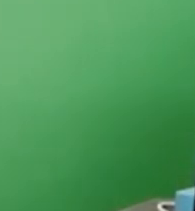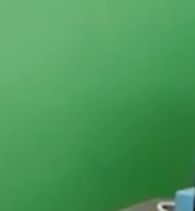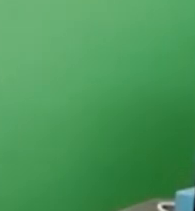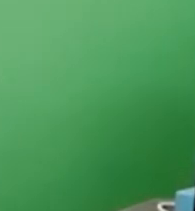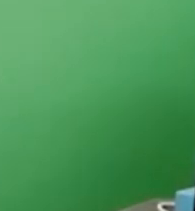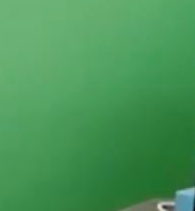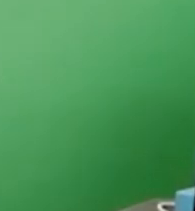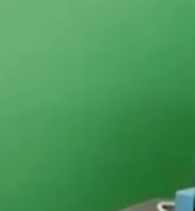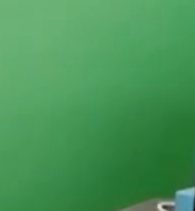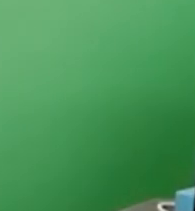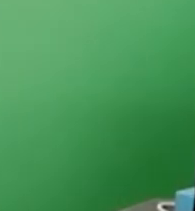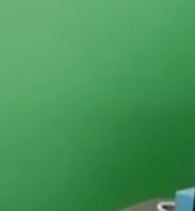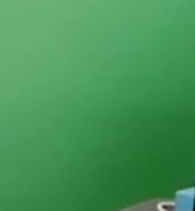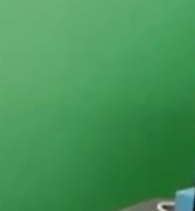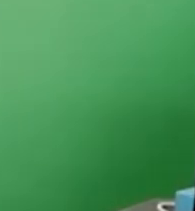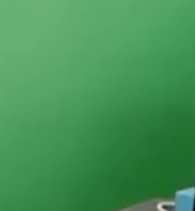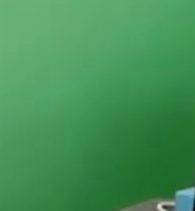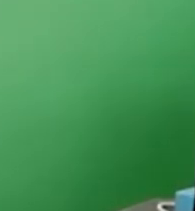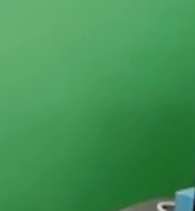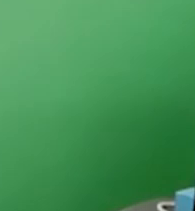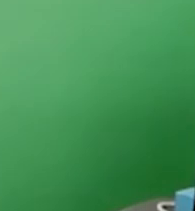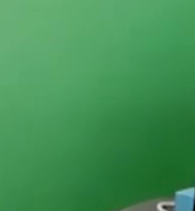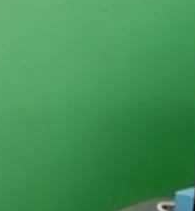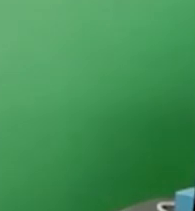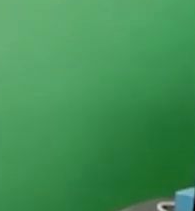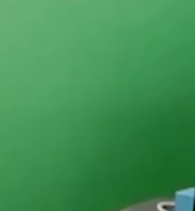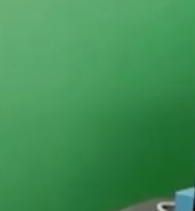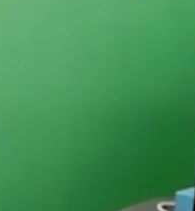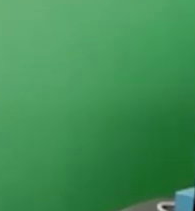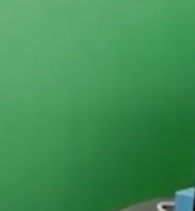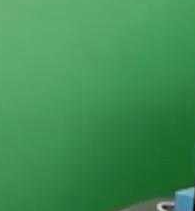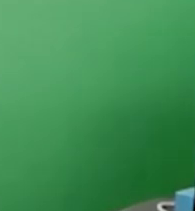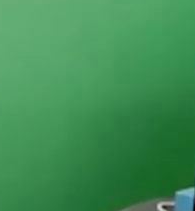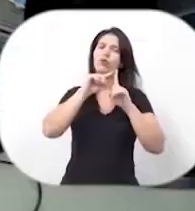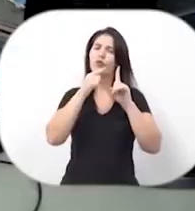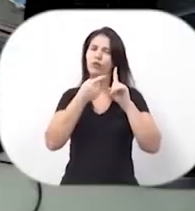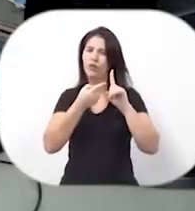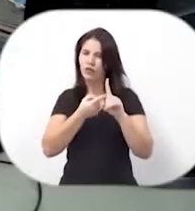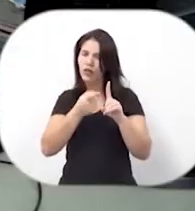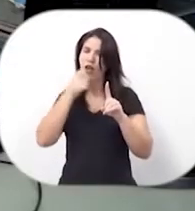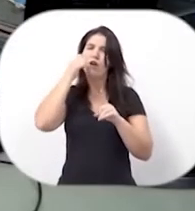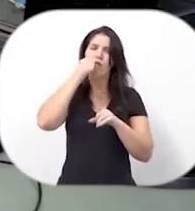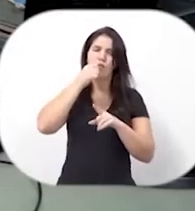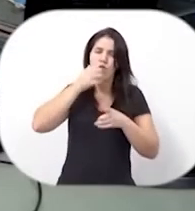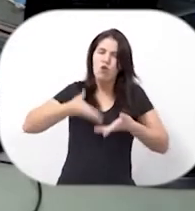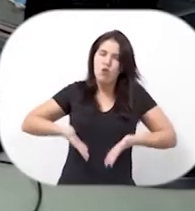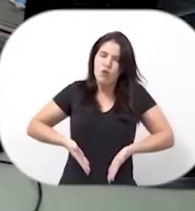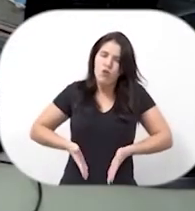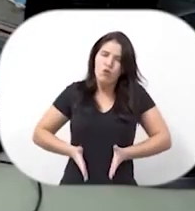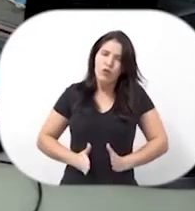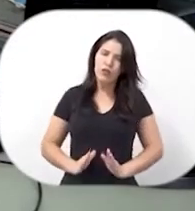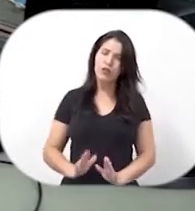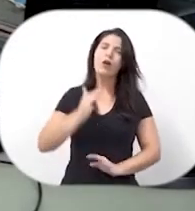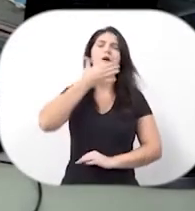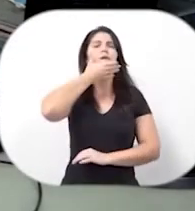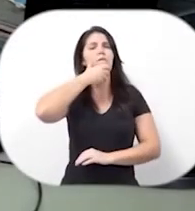várias ações em apoio a esse aleitamento materno. Então você, como gestante,